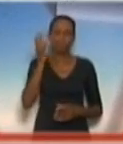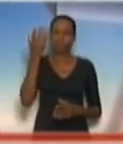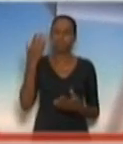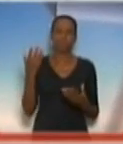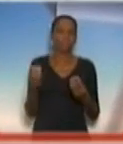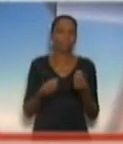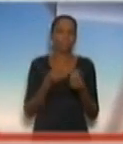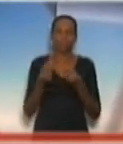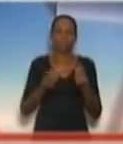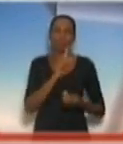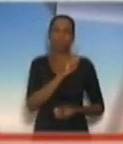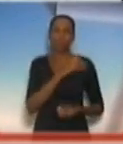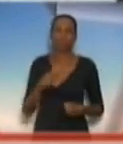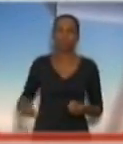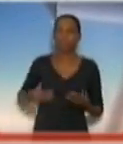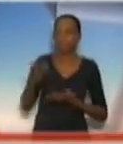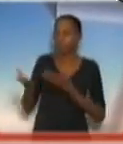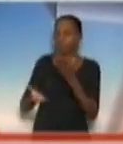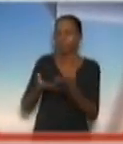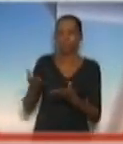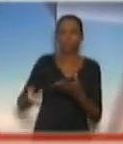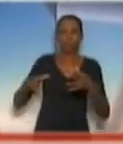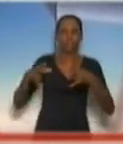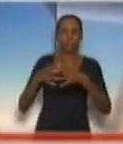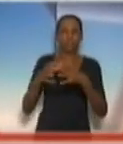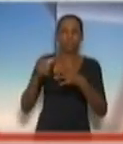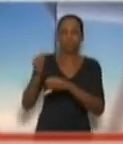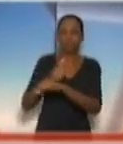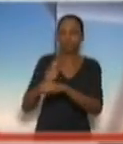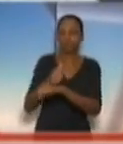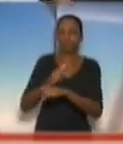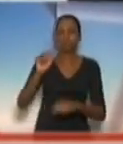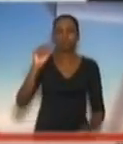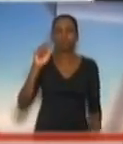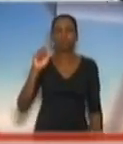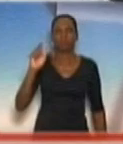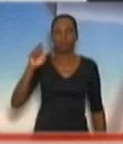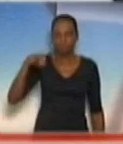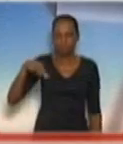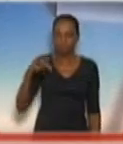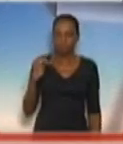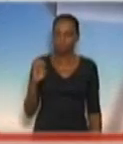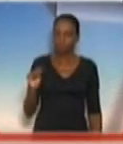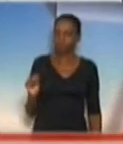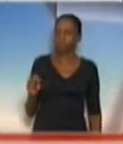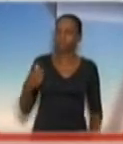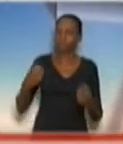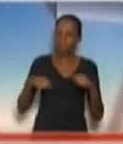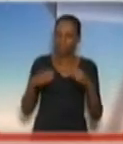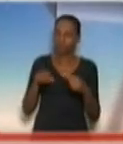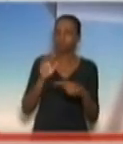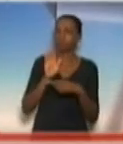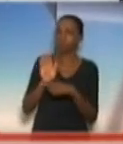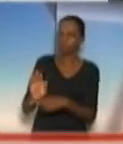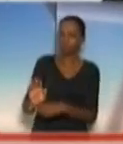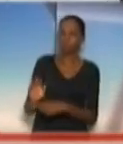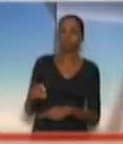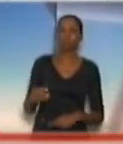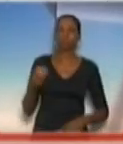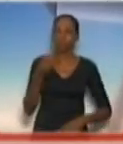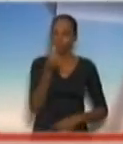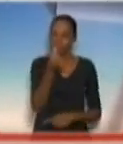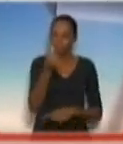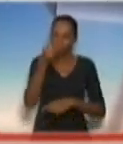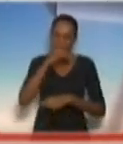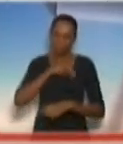tratamento dado pelo governo estadual aos agentes de organização escolar. Eles precisam de uma nova carreira, senhor presidente, de